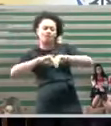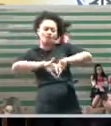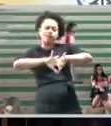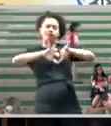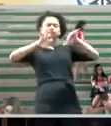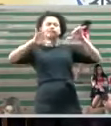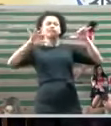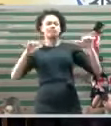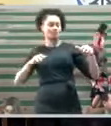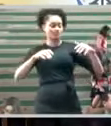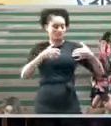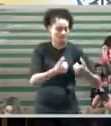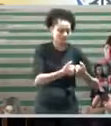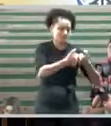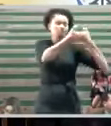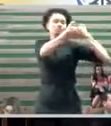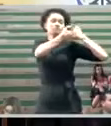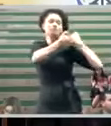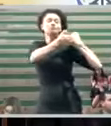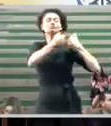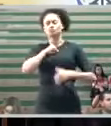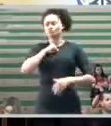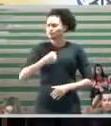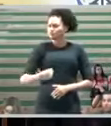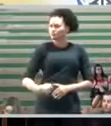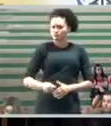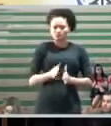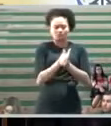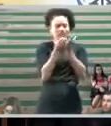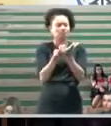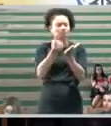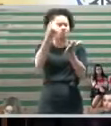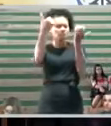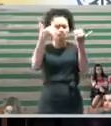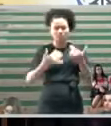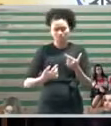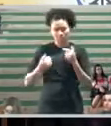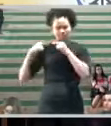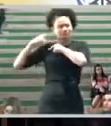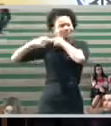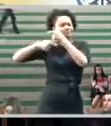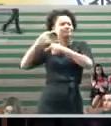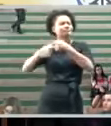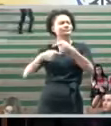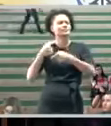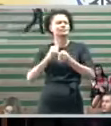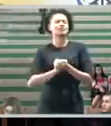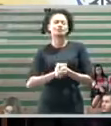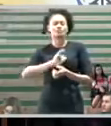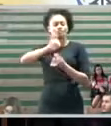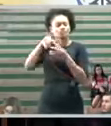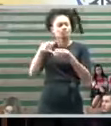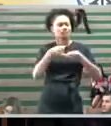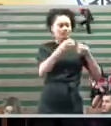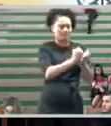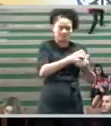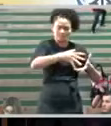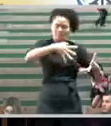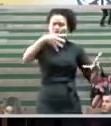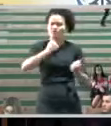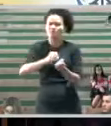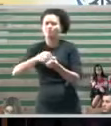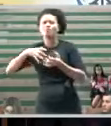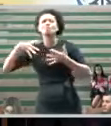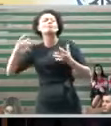dos sacerdotes. A Bíblia diz que na geração de Josué, os milagres continuavam acontecendo por